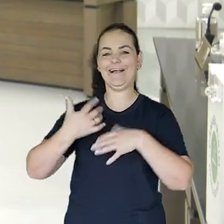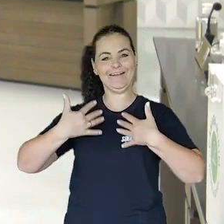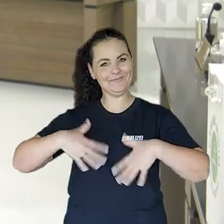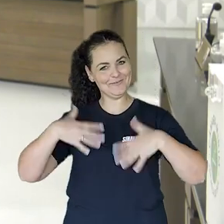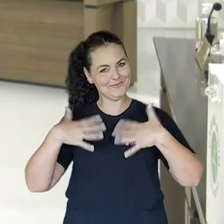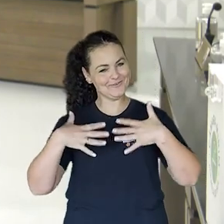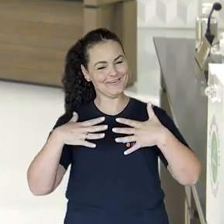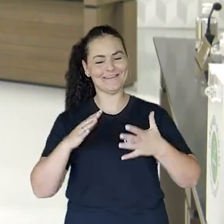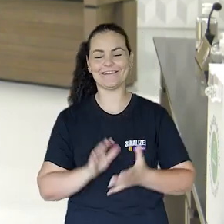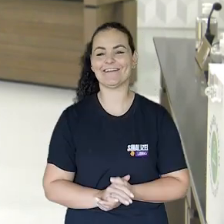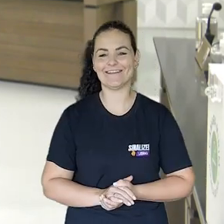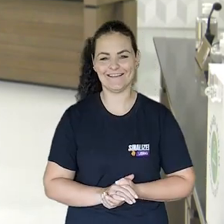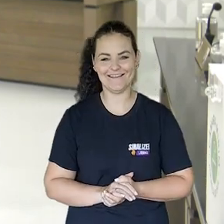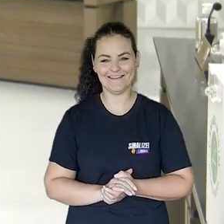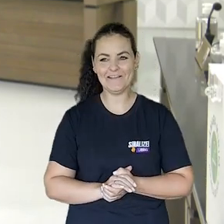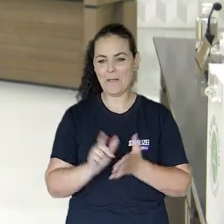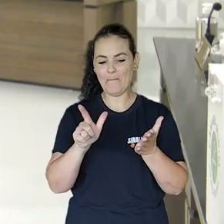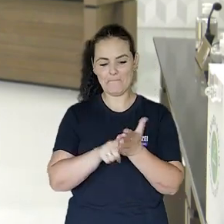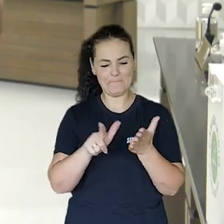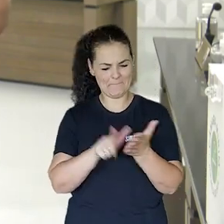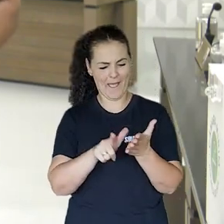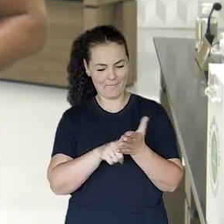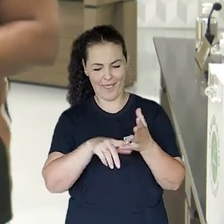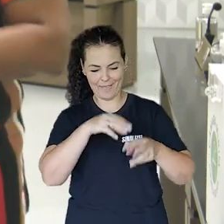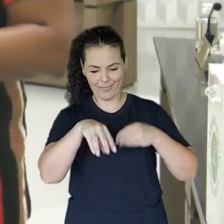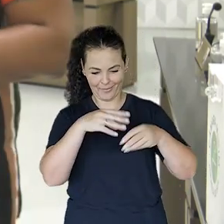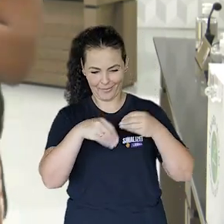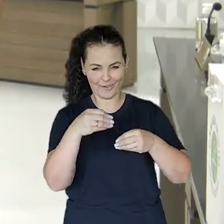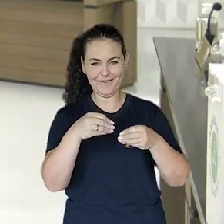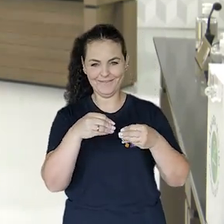Será que vai cair papel picado, né?